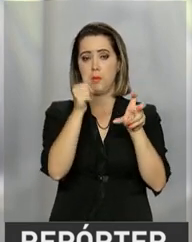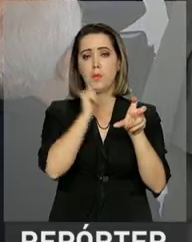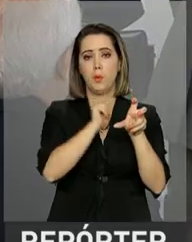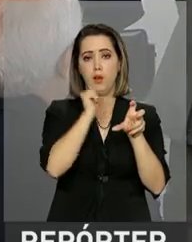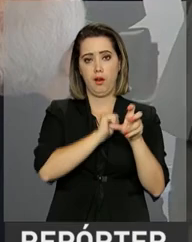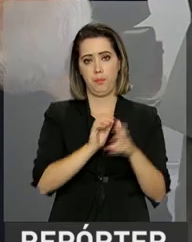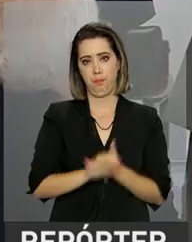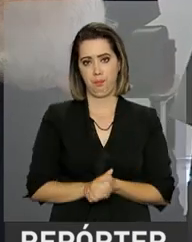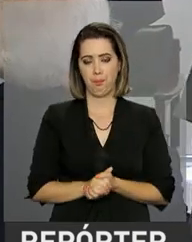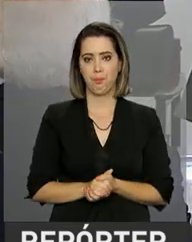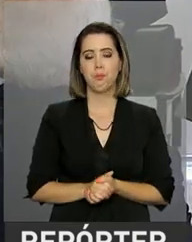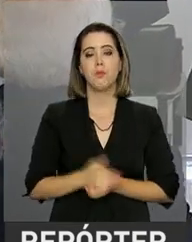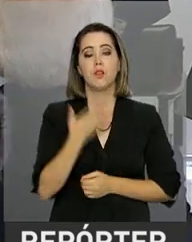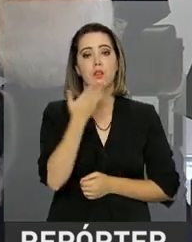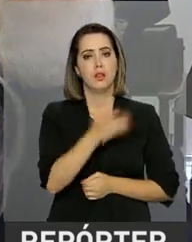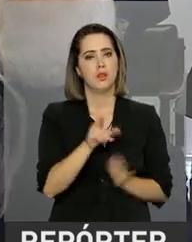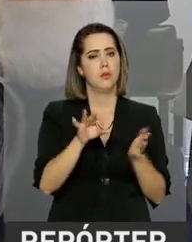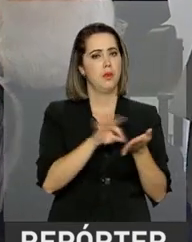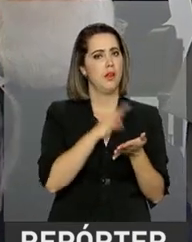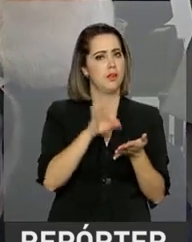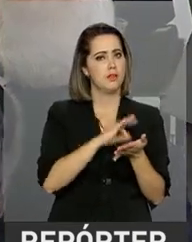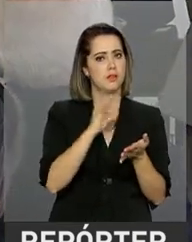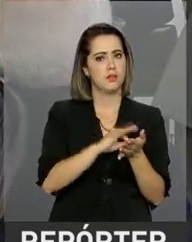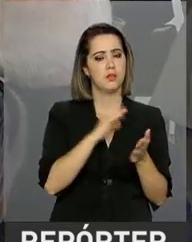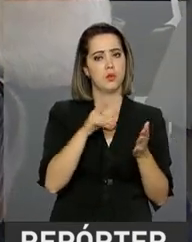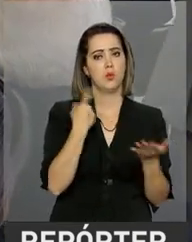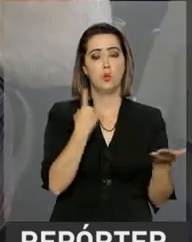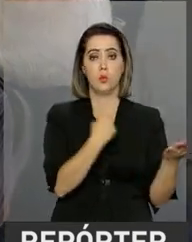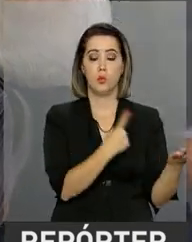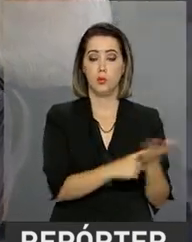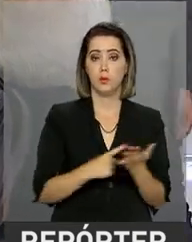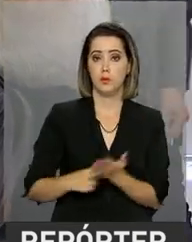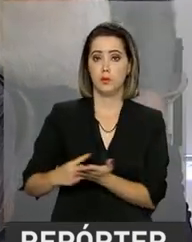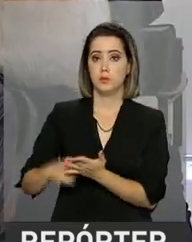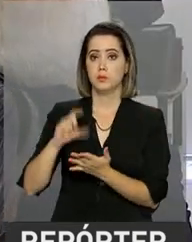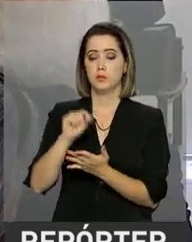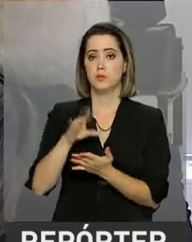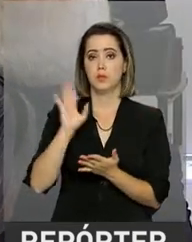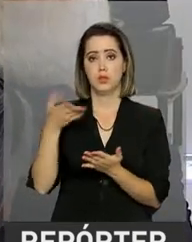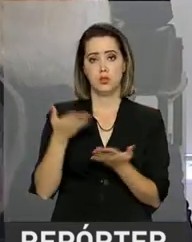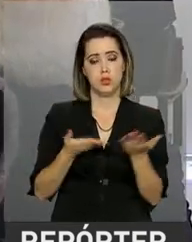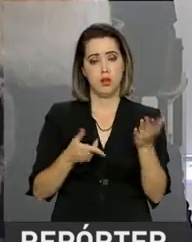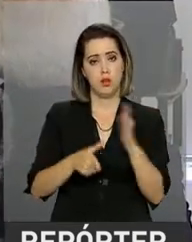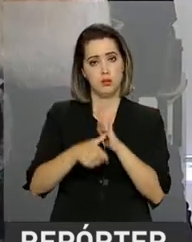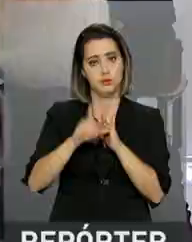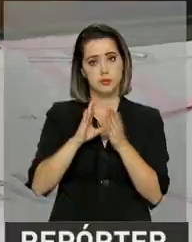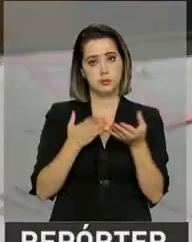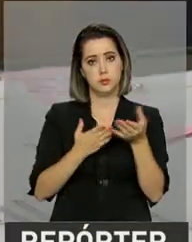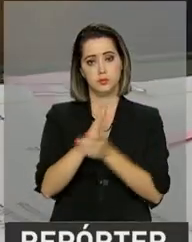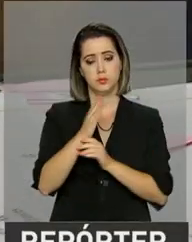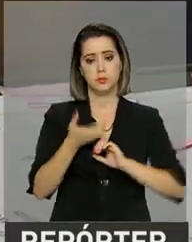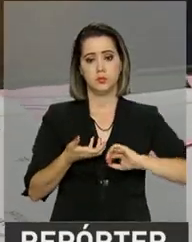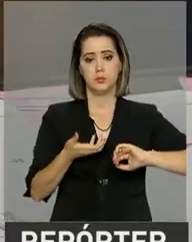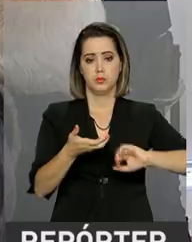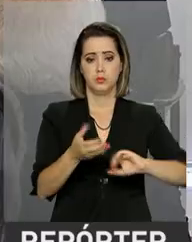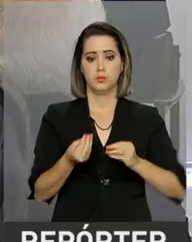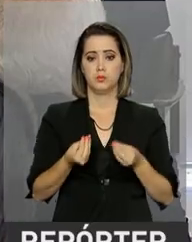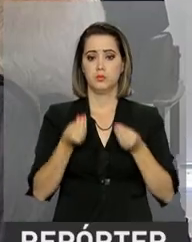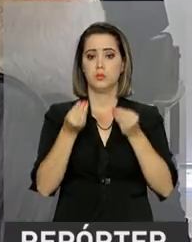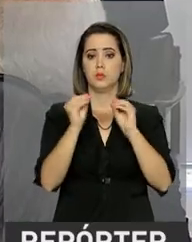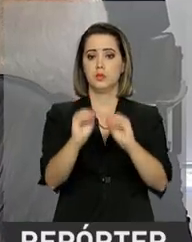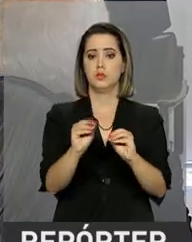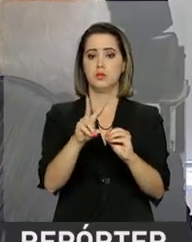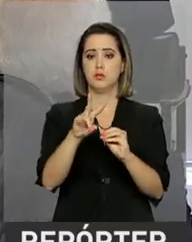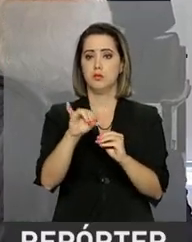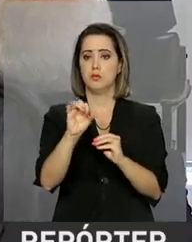mulheres. O presidente também assinou a ratificação de um acordo que já havia sido aprovado no Congresso para a concessão